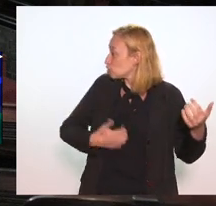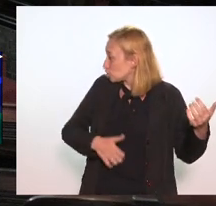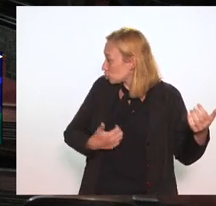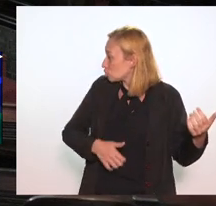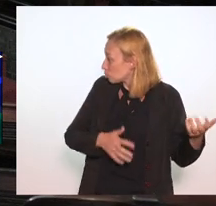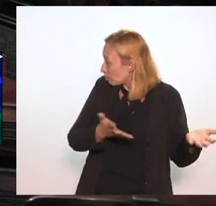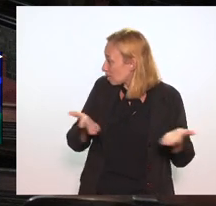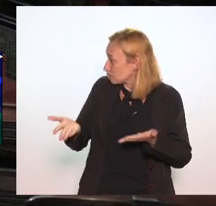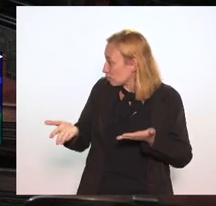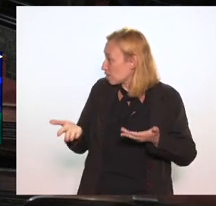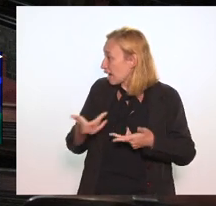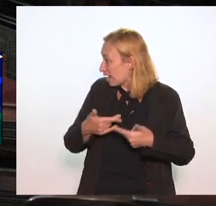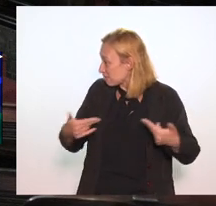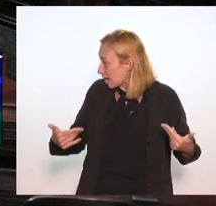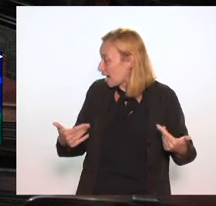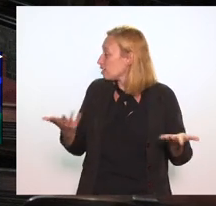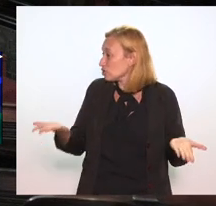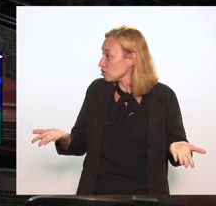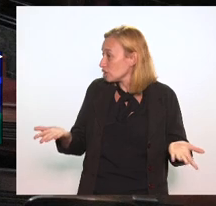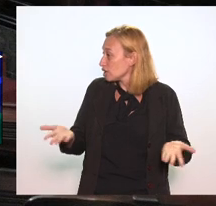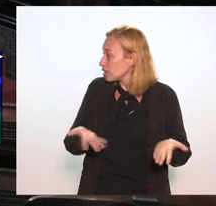E aí